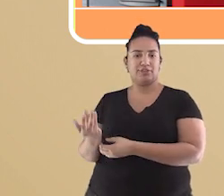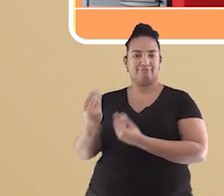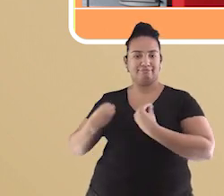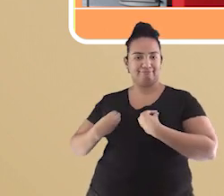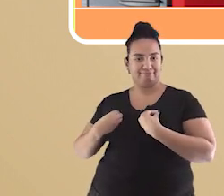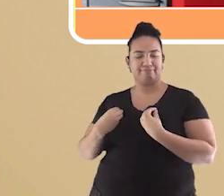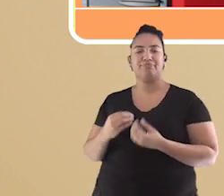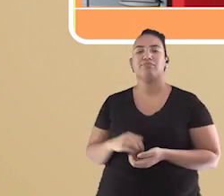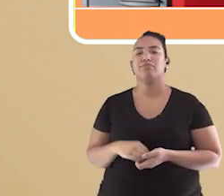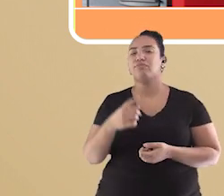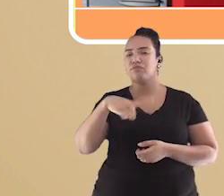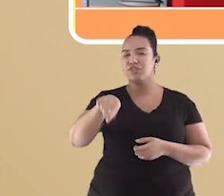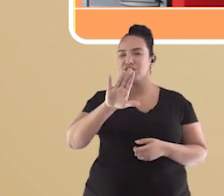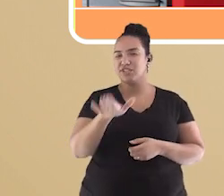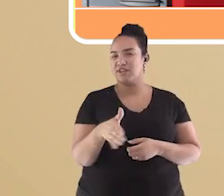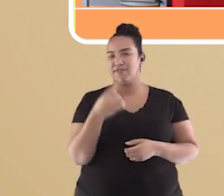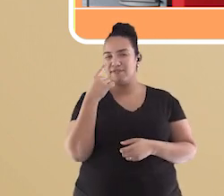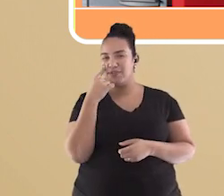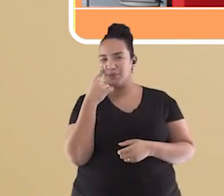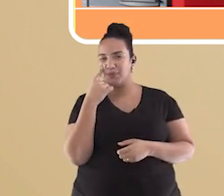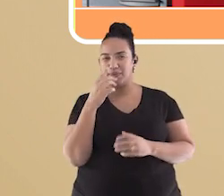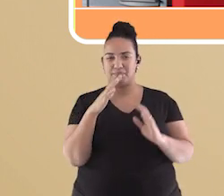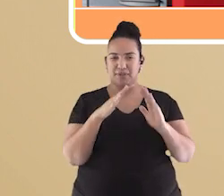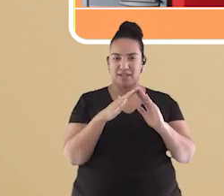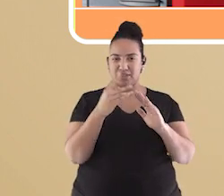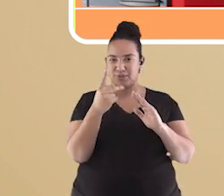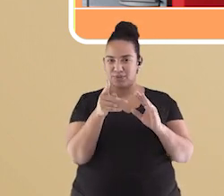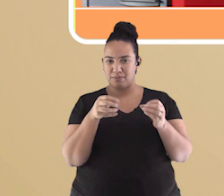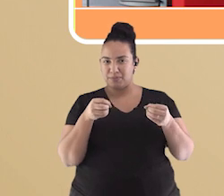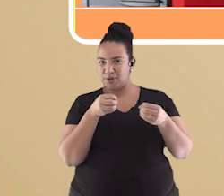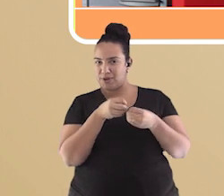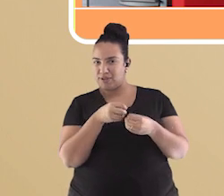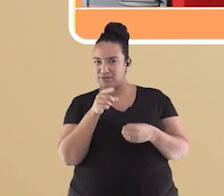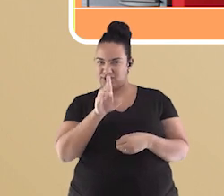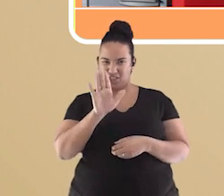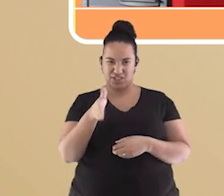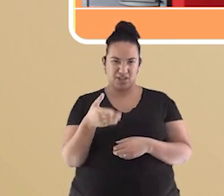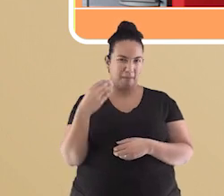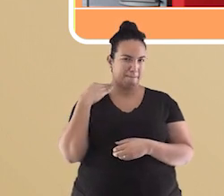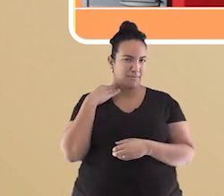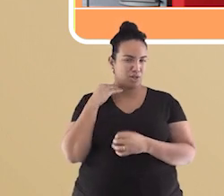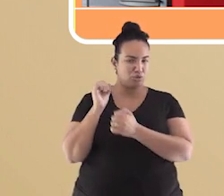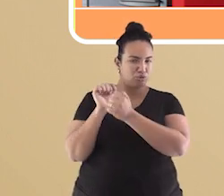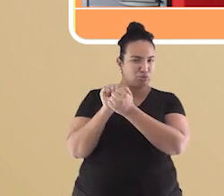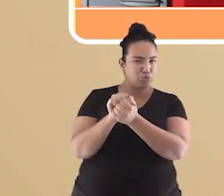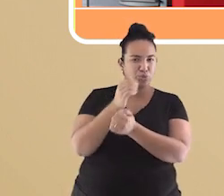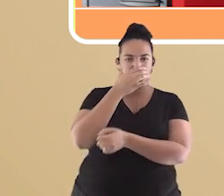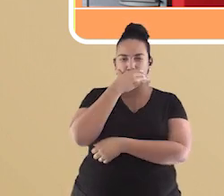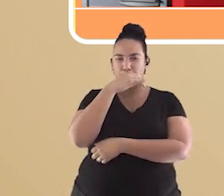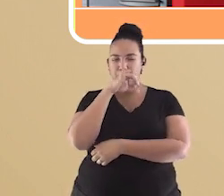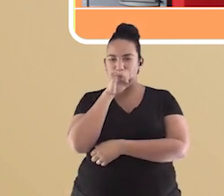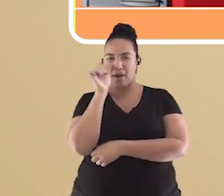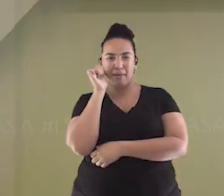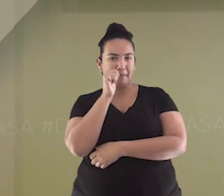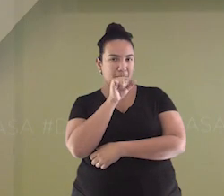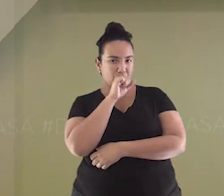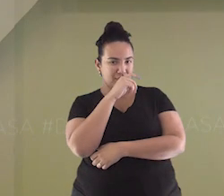Horas. Você já viu um caixa eletrônico aí onde você mora? Você já foi ao banco com seu pai ou o